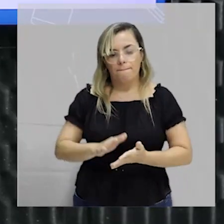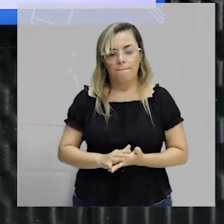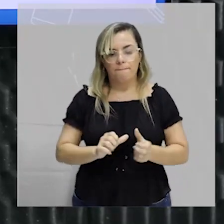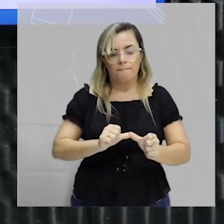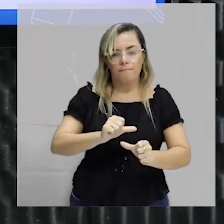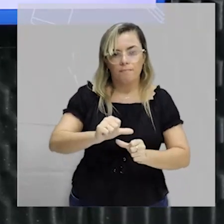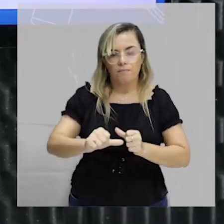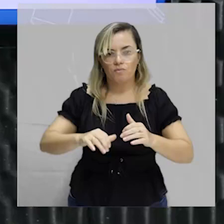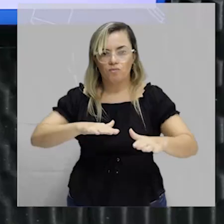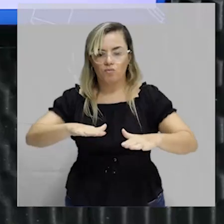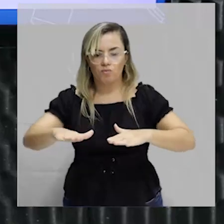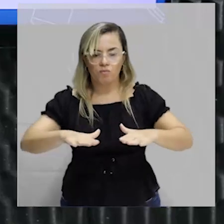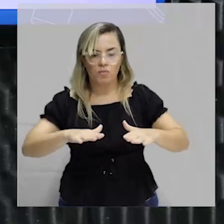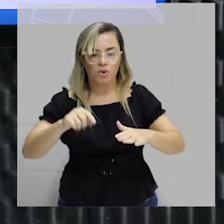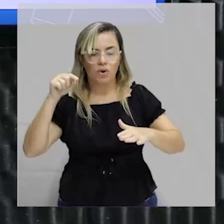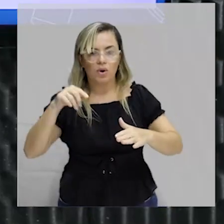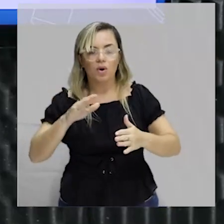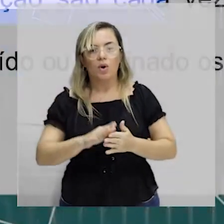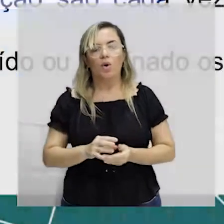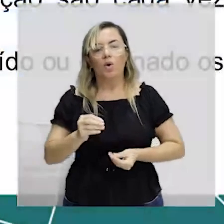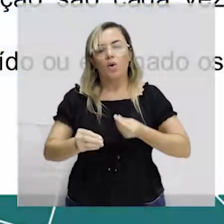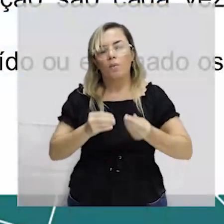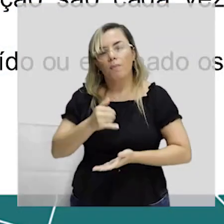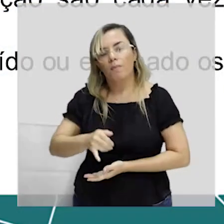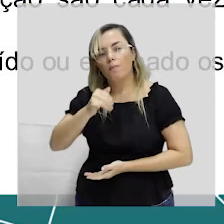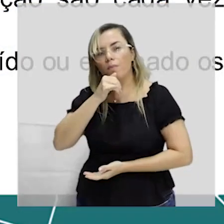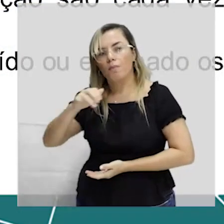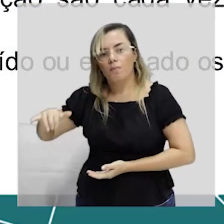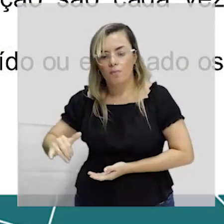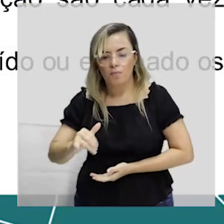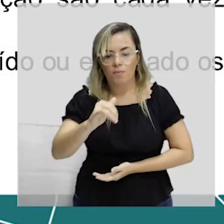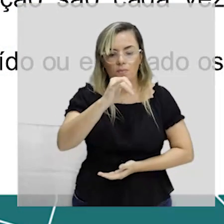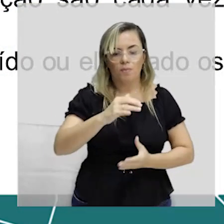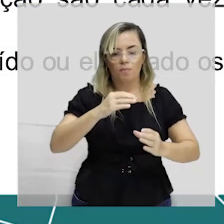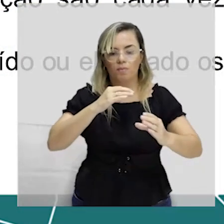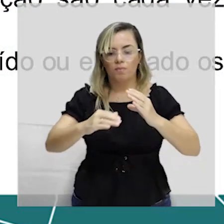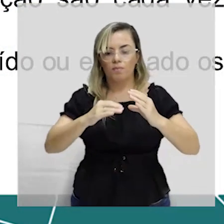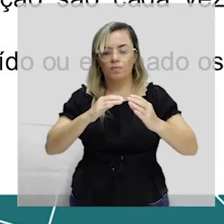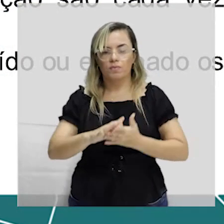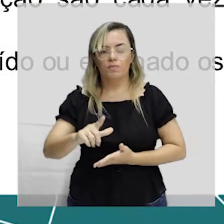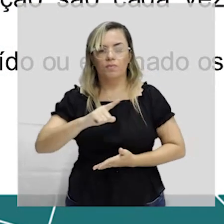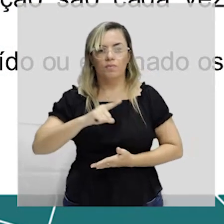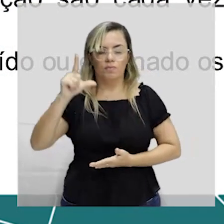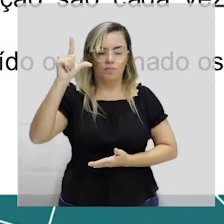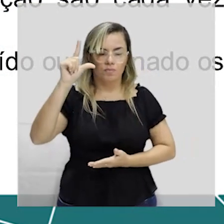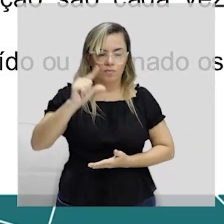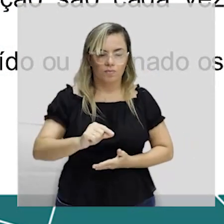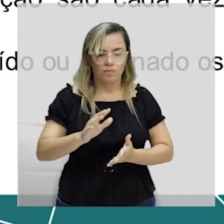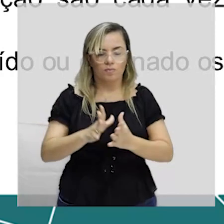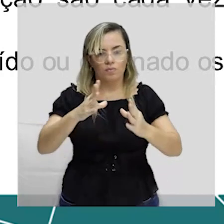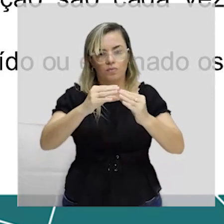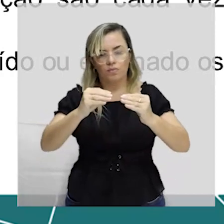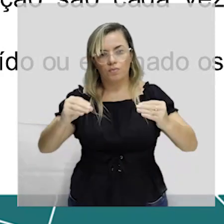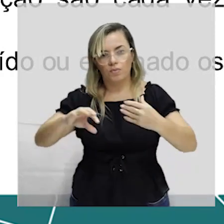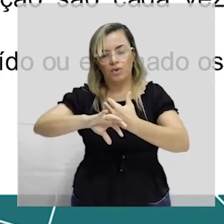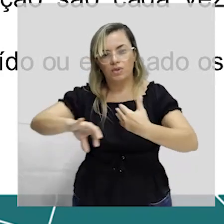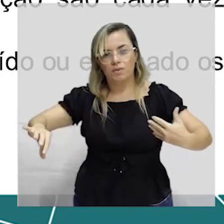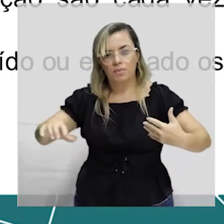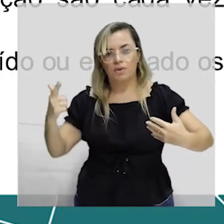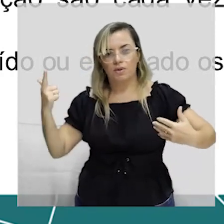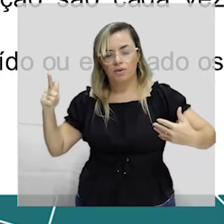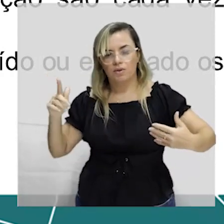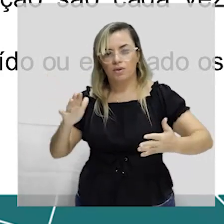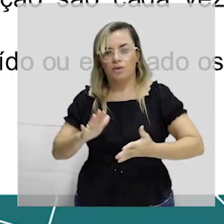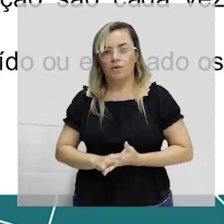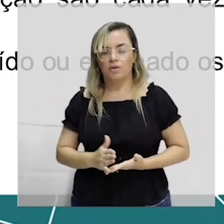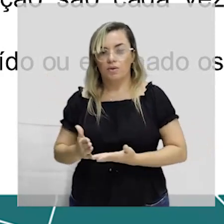que existem atualmente, como o avião, né? A comunicação diminui, pessoal, e elimina o isolamento geográfico. Embora